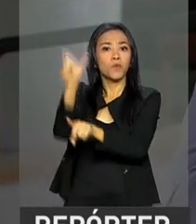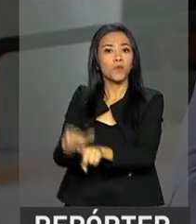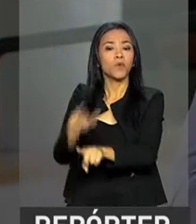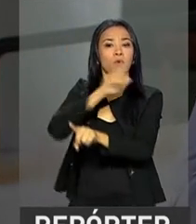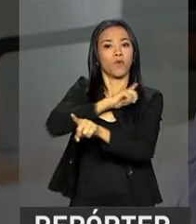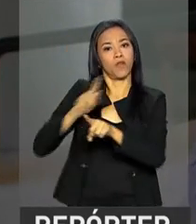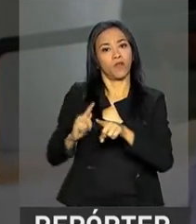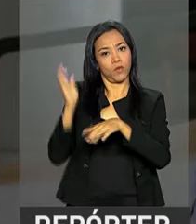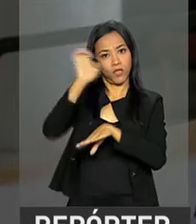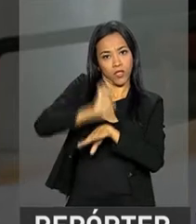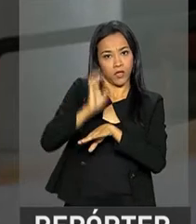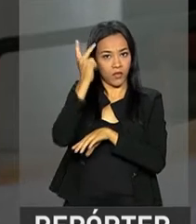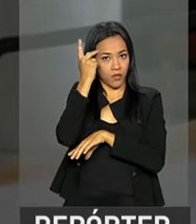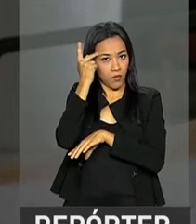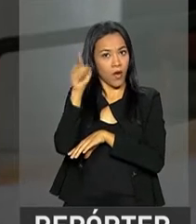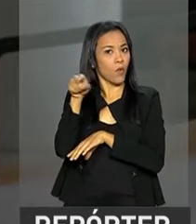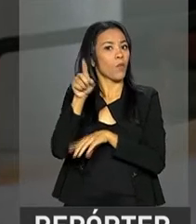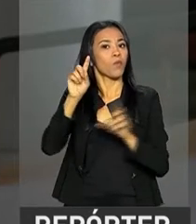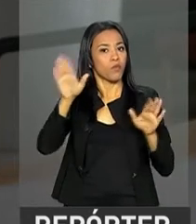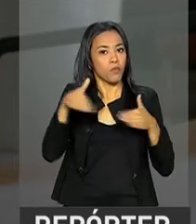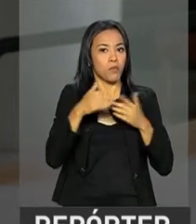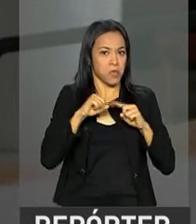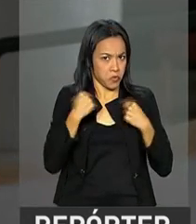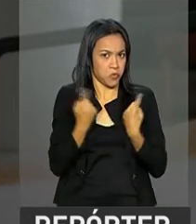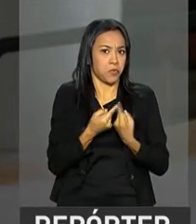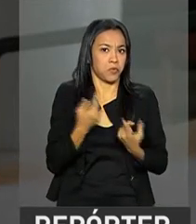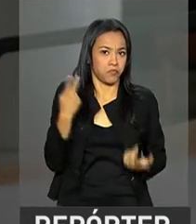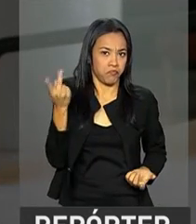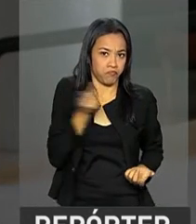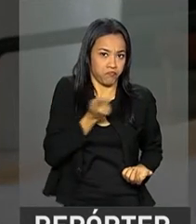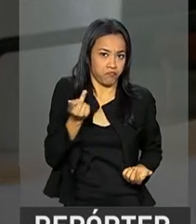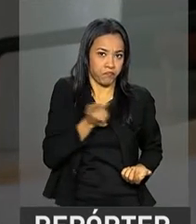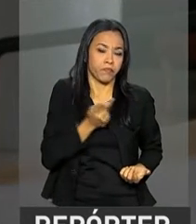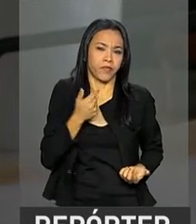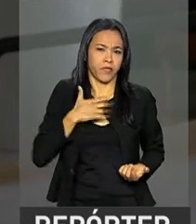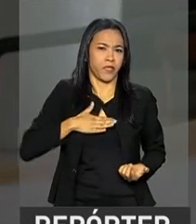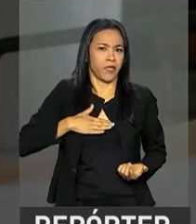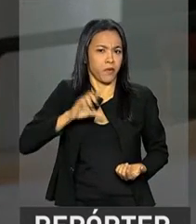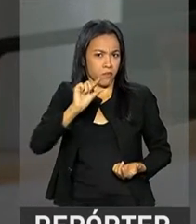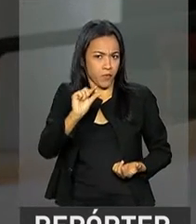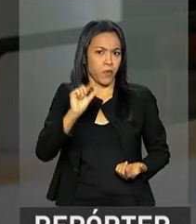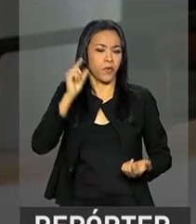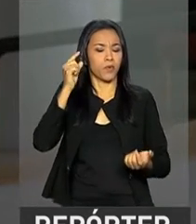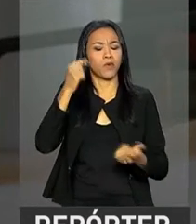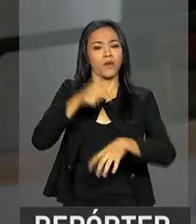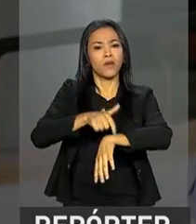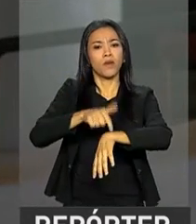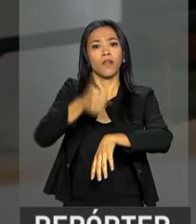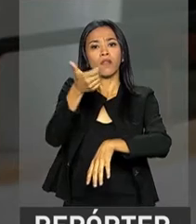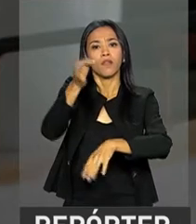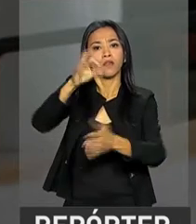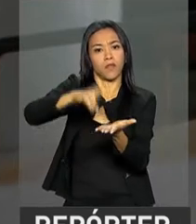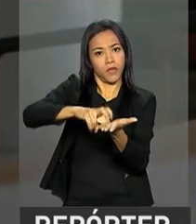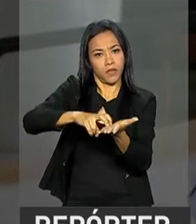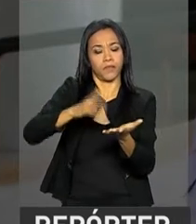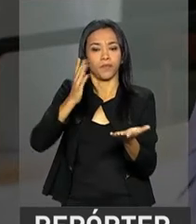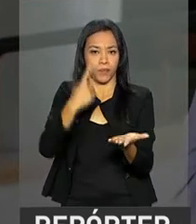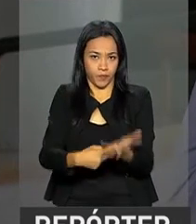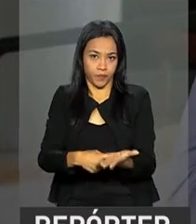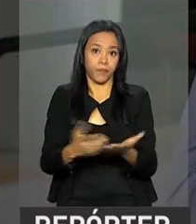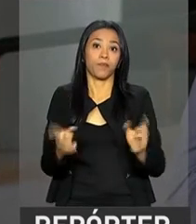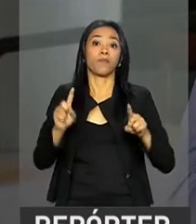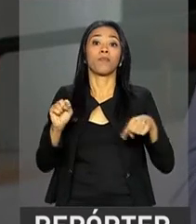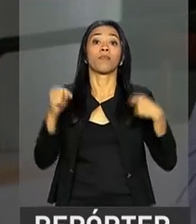paulo o governador geraldo alckmin em uma audiência portanto é só gente deve começar daqui a pouco está marcada agora para as 10 horas da manhã e à